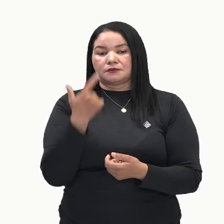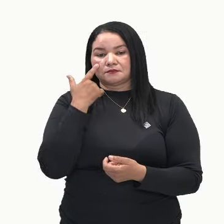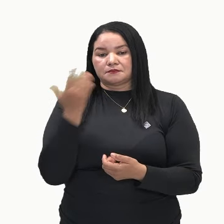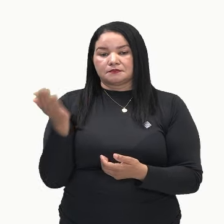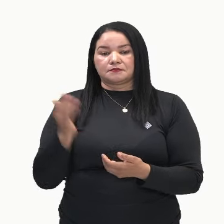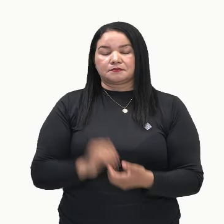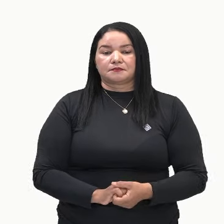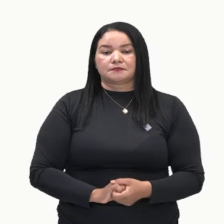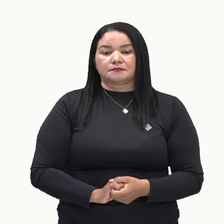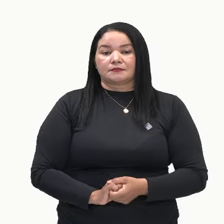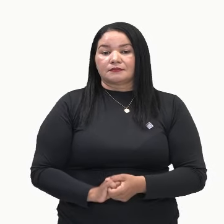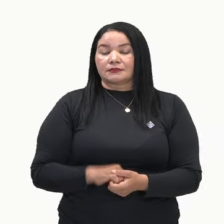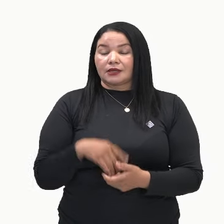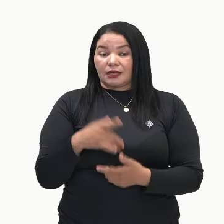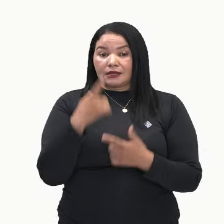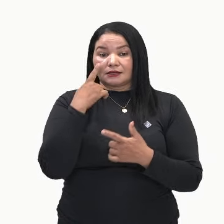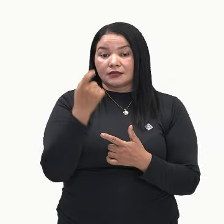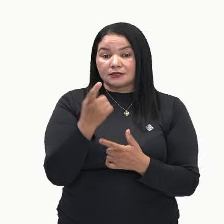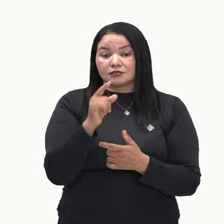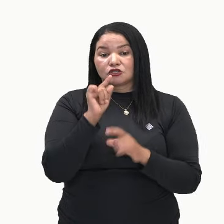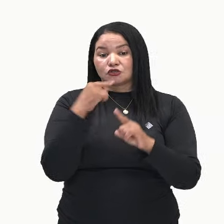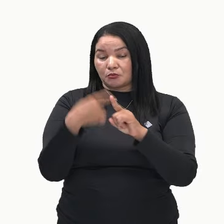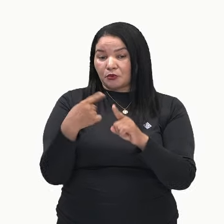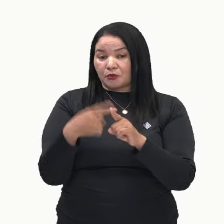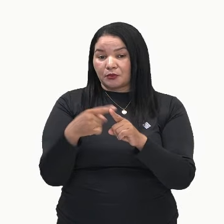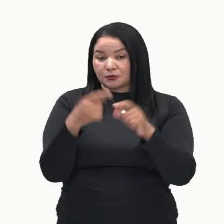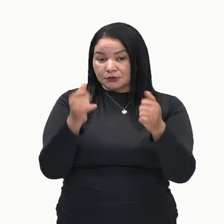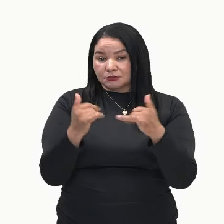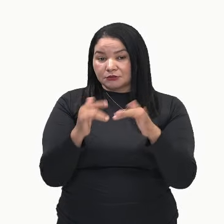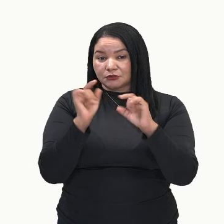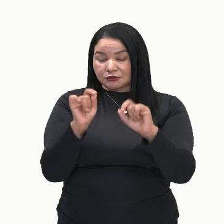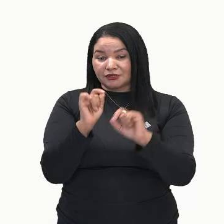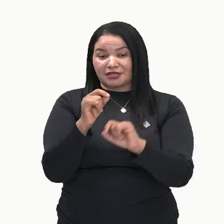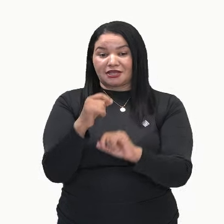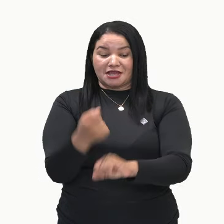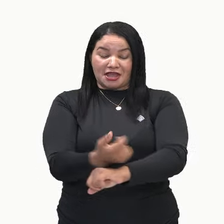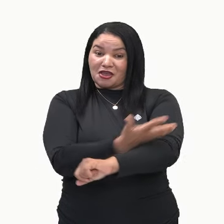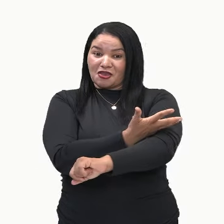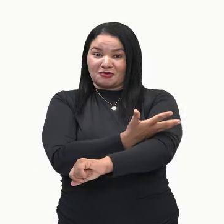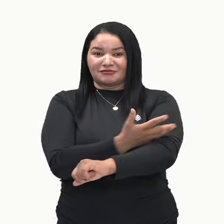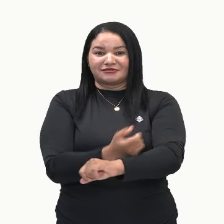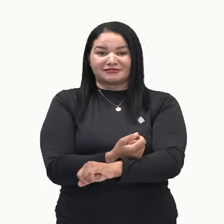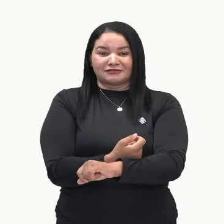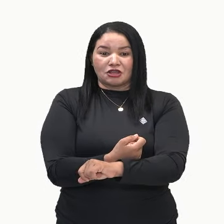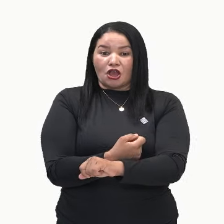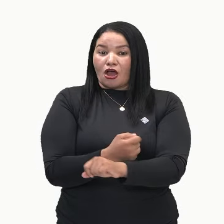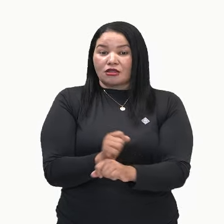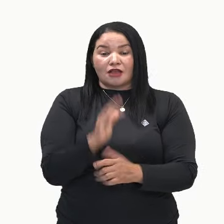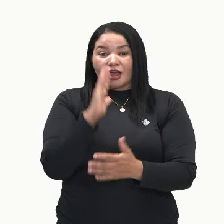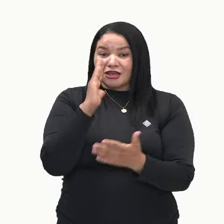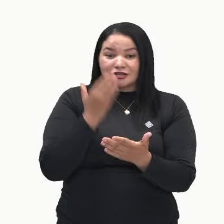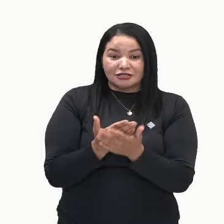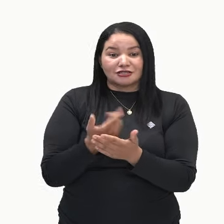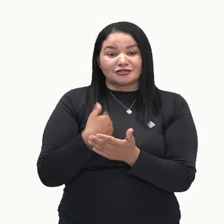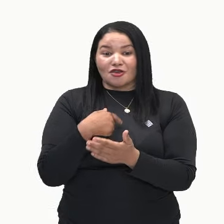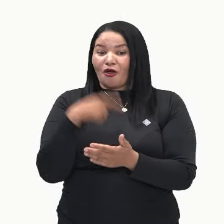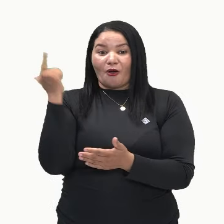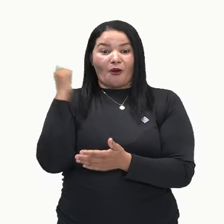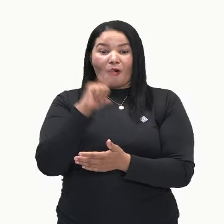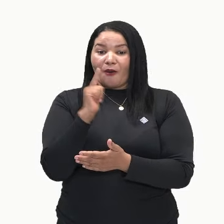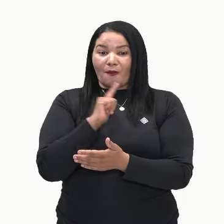Essa aqui é bem interessante porque fala um pouquinho mais sobre a expressão de emoção, né? Eu não acredito, ganhei uma bolsa de estudo. Então a gente tem aí o